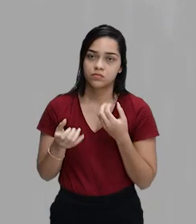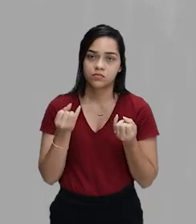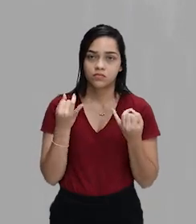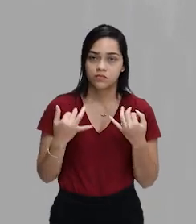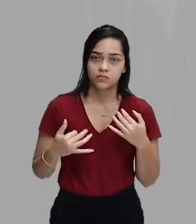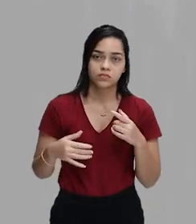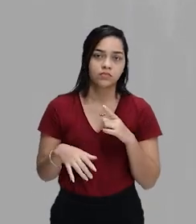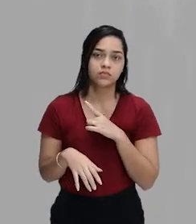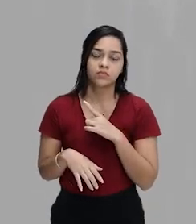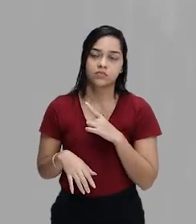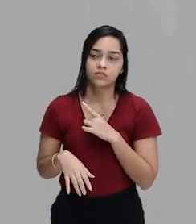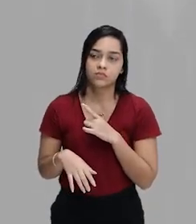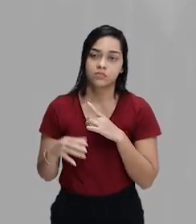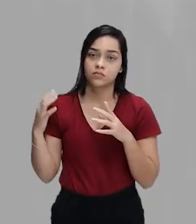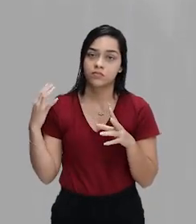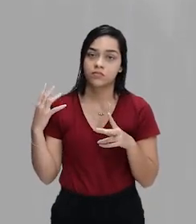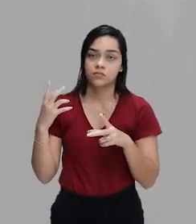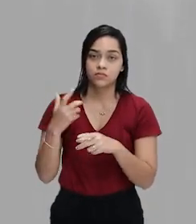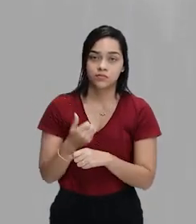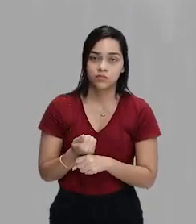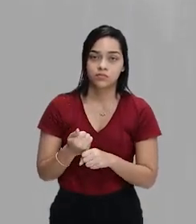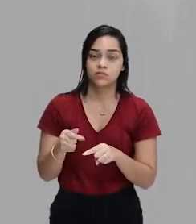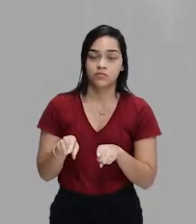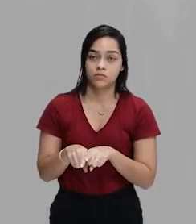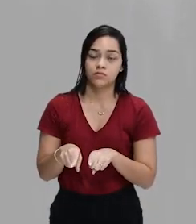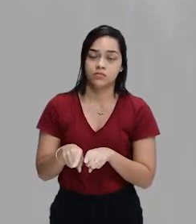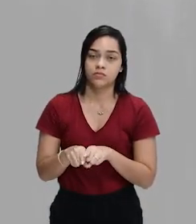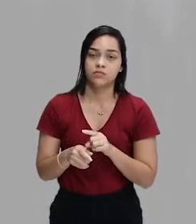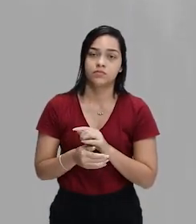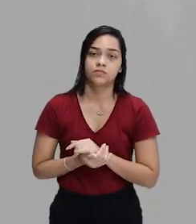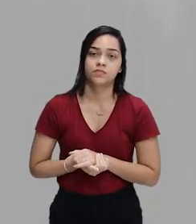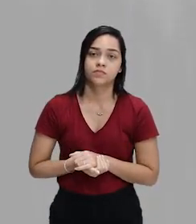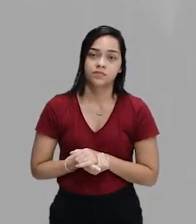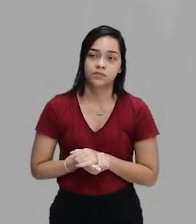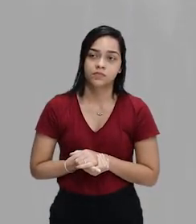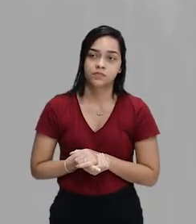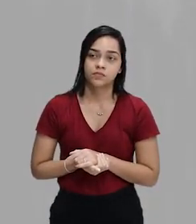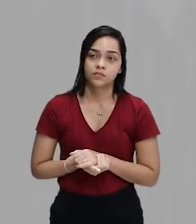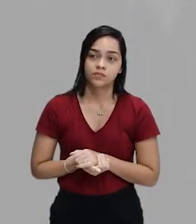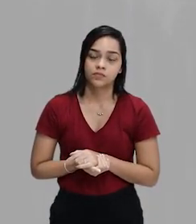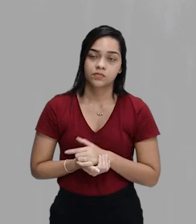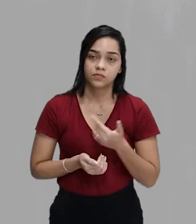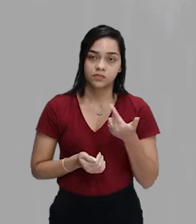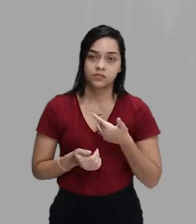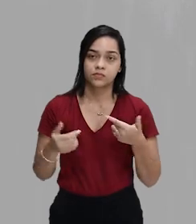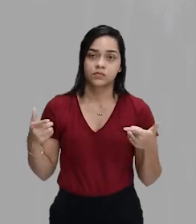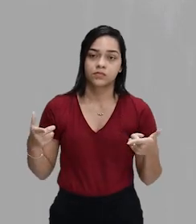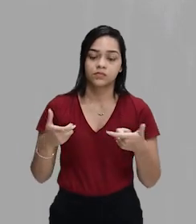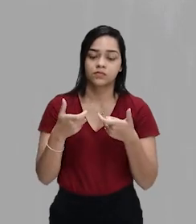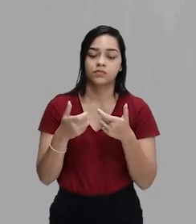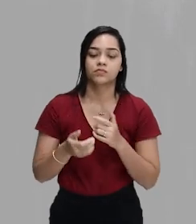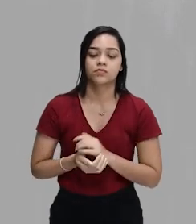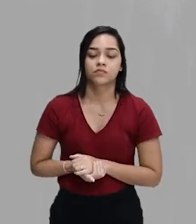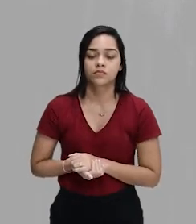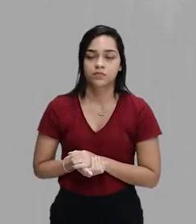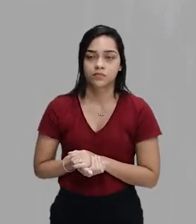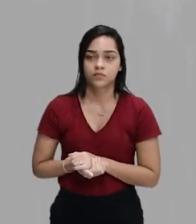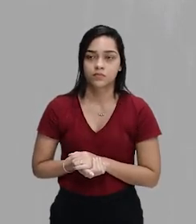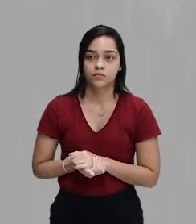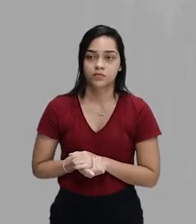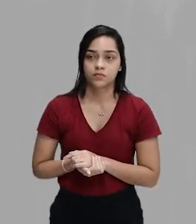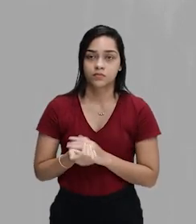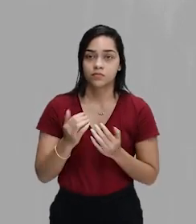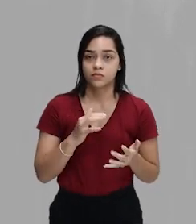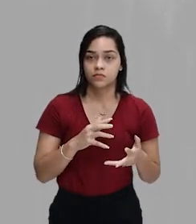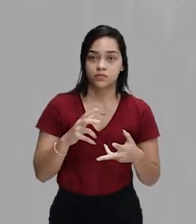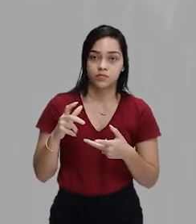dos efeitos, os resultados, as consequências da Segunda Guerra Mundial. Então, esse